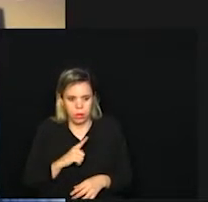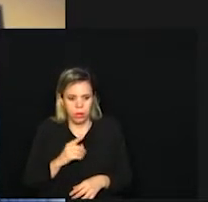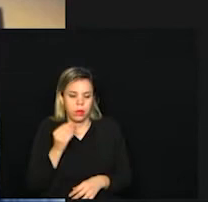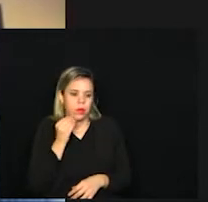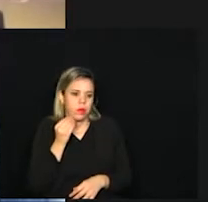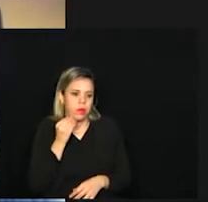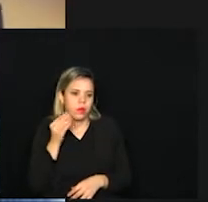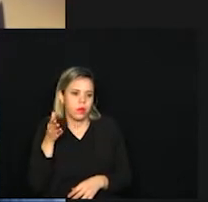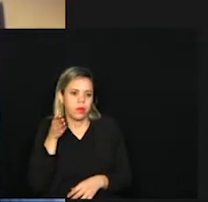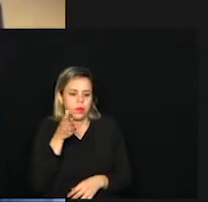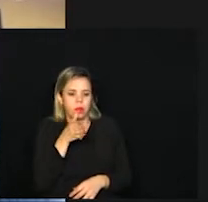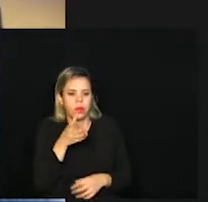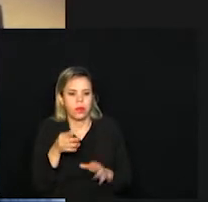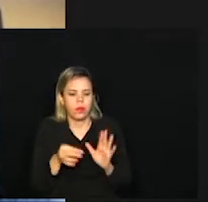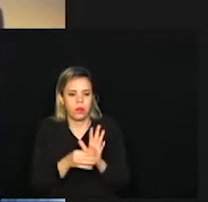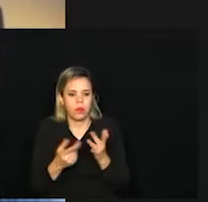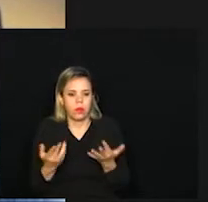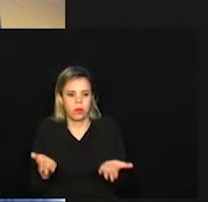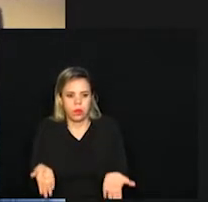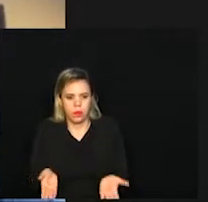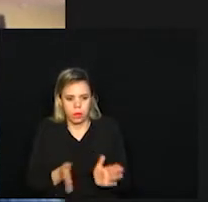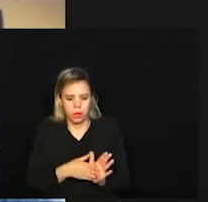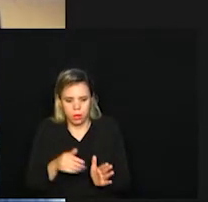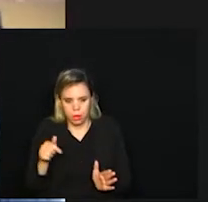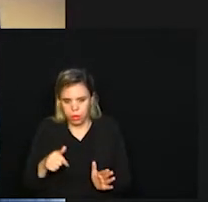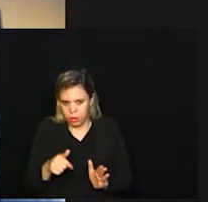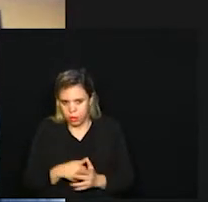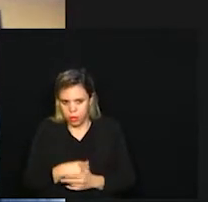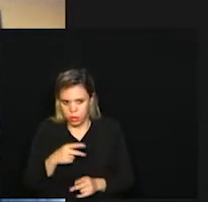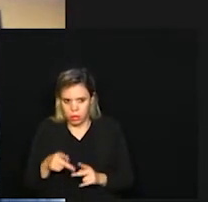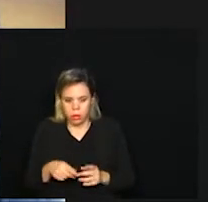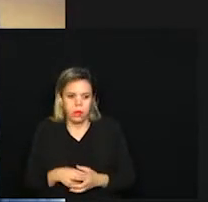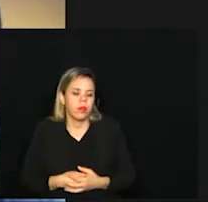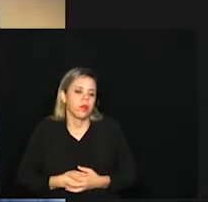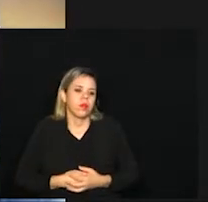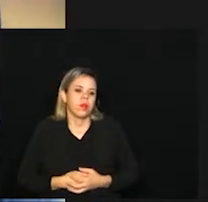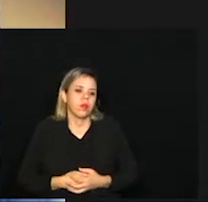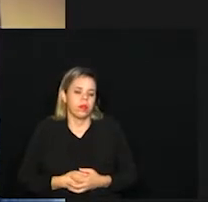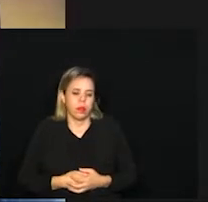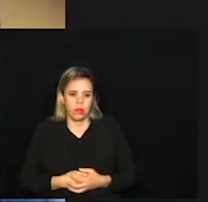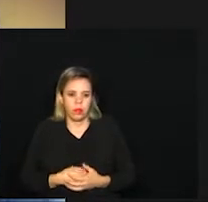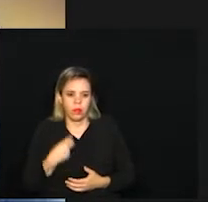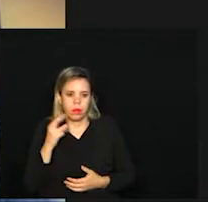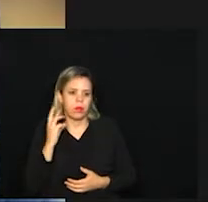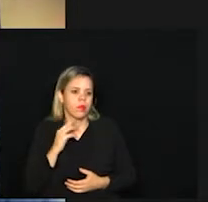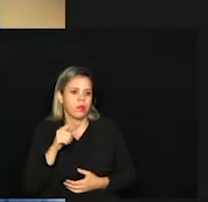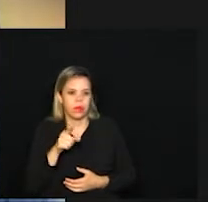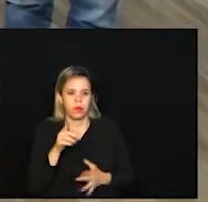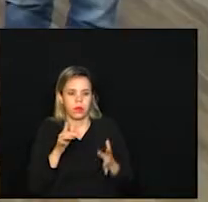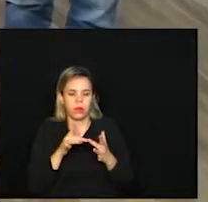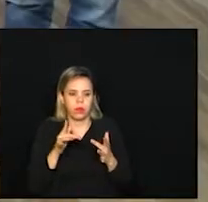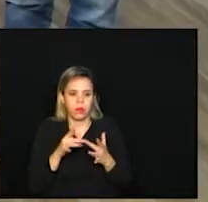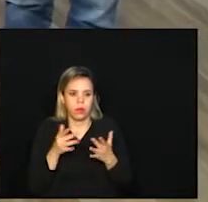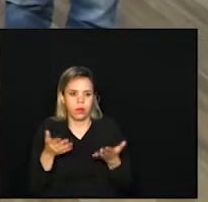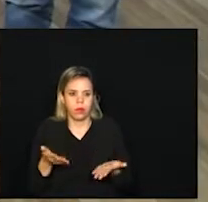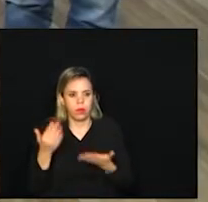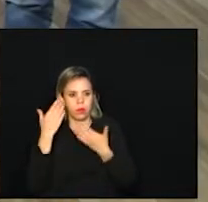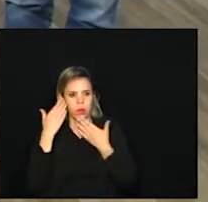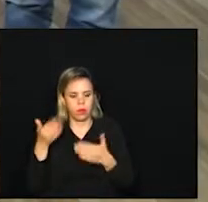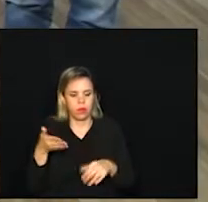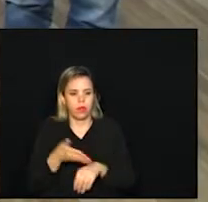espaços de escuta como esse que nós estamos proporcionando à população o prender Cecília senhor está conectado conosco